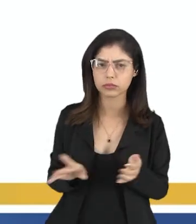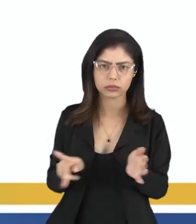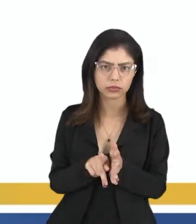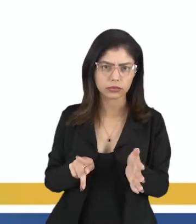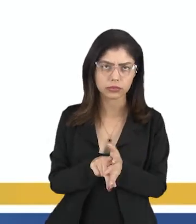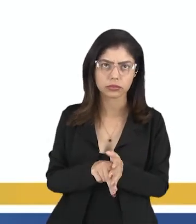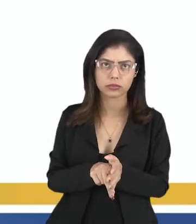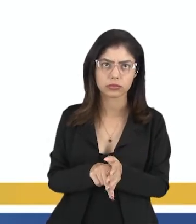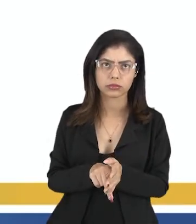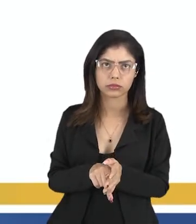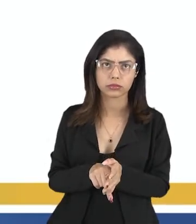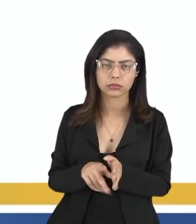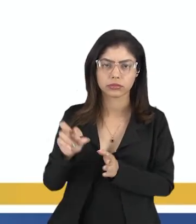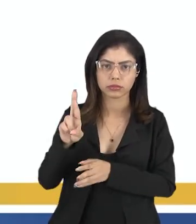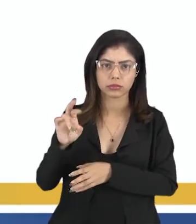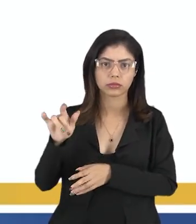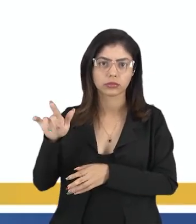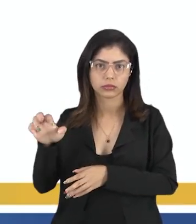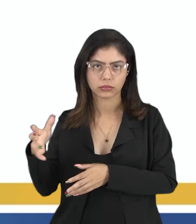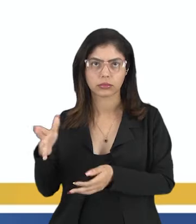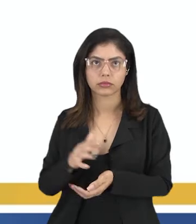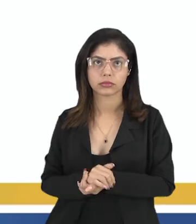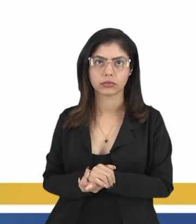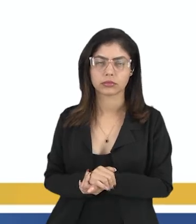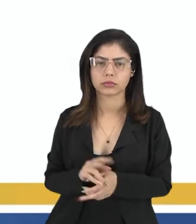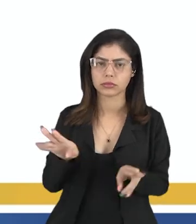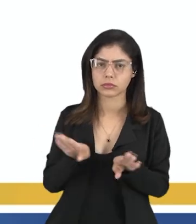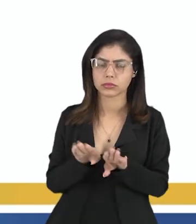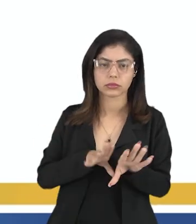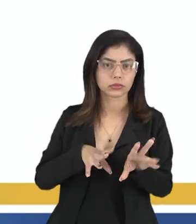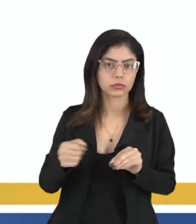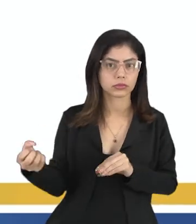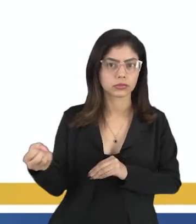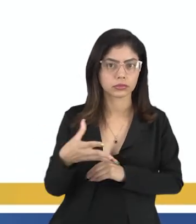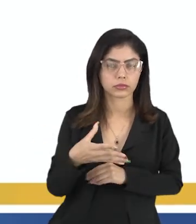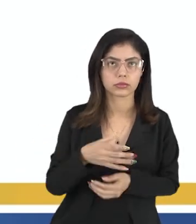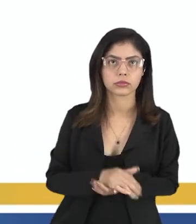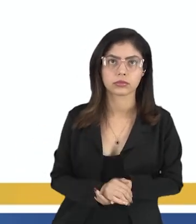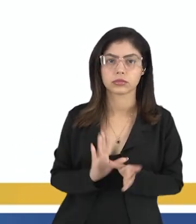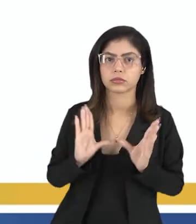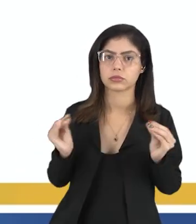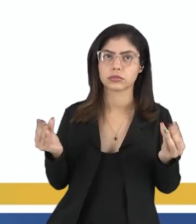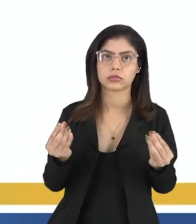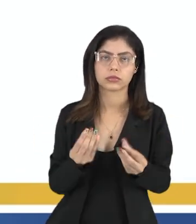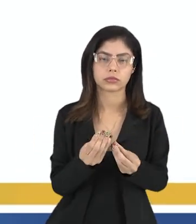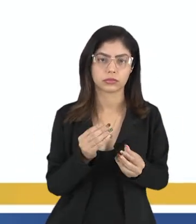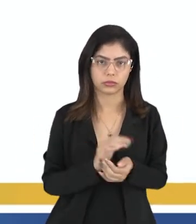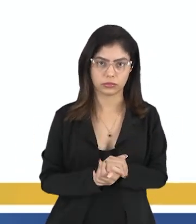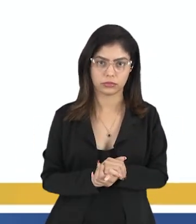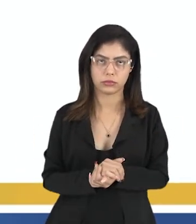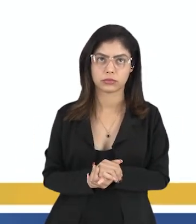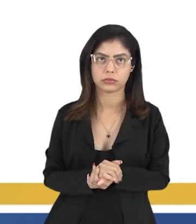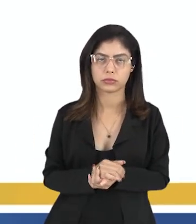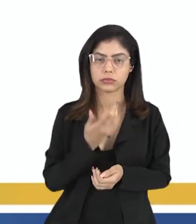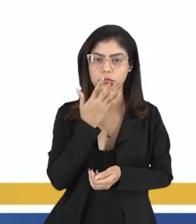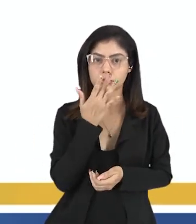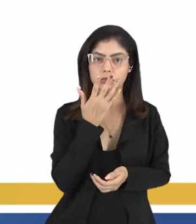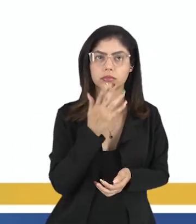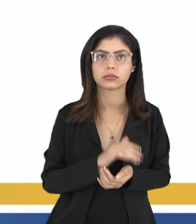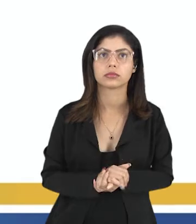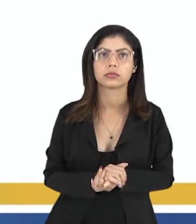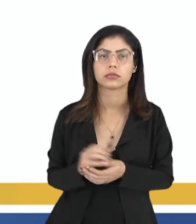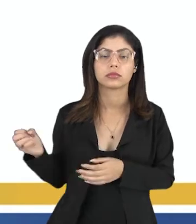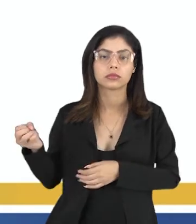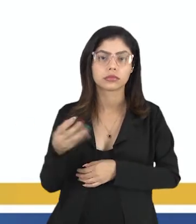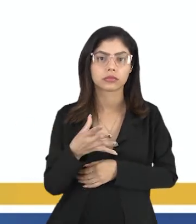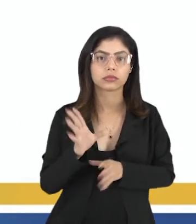si, lado dos reagentes, e vai ter a formação de novas substâncias, a gente pode estar observando aqui pelas cores, que